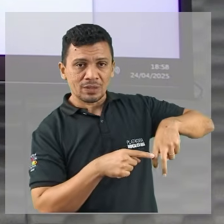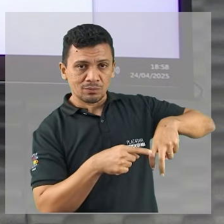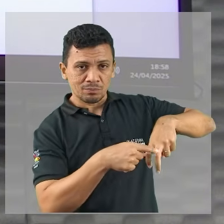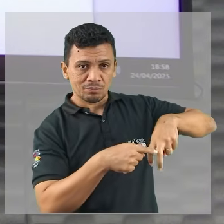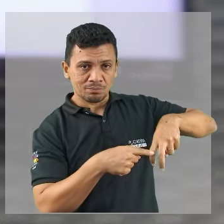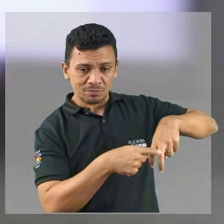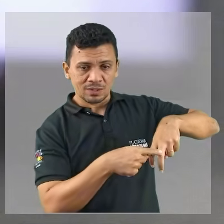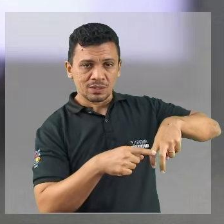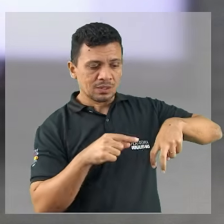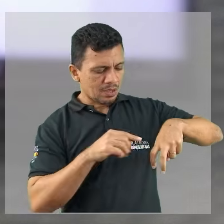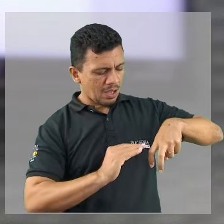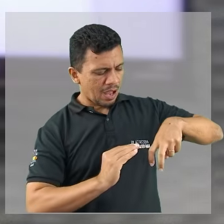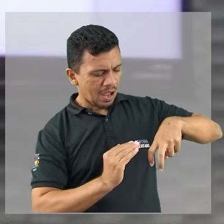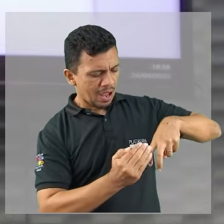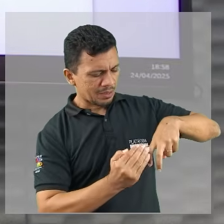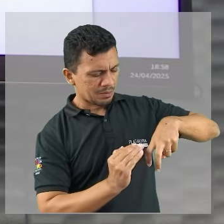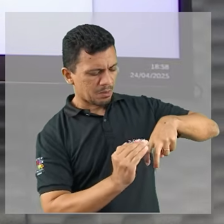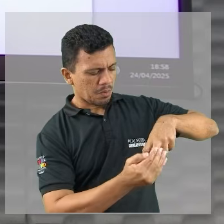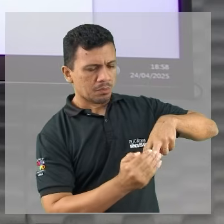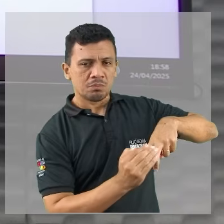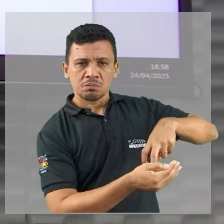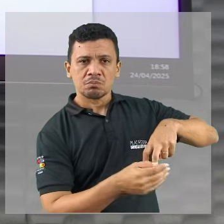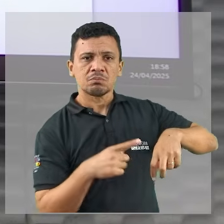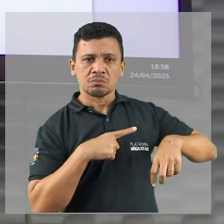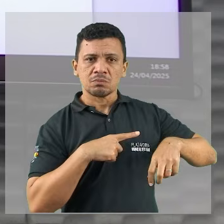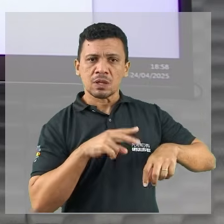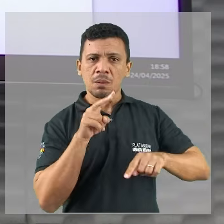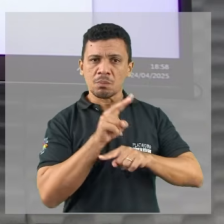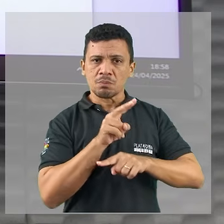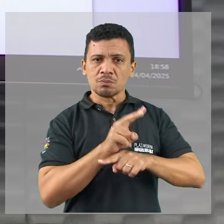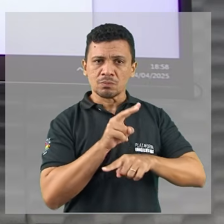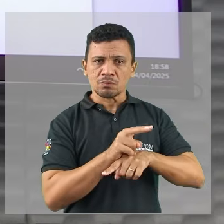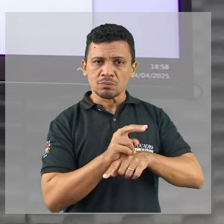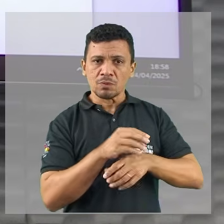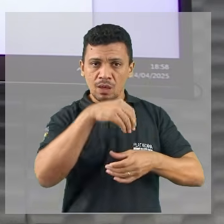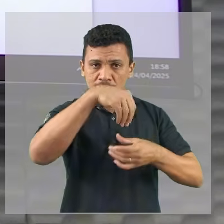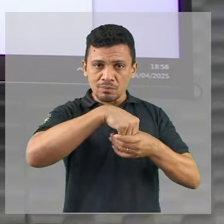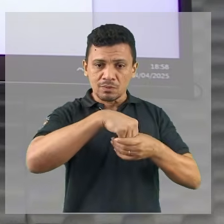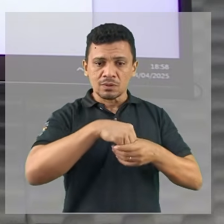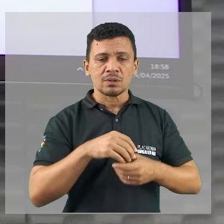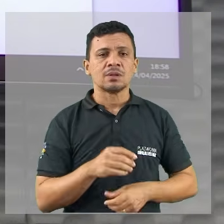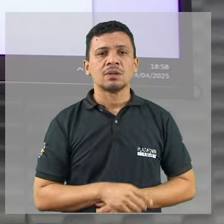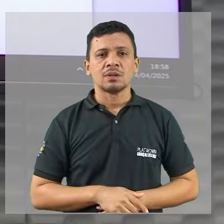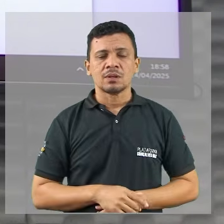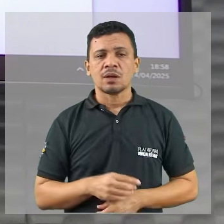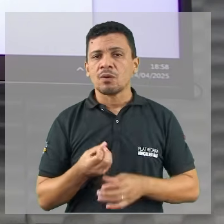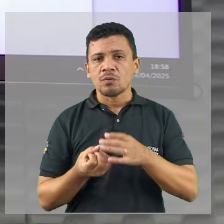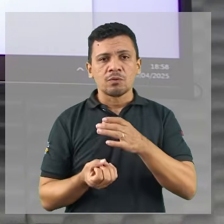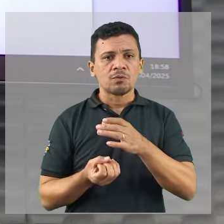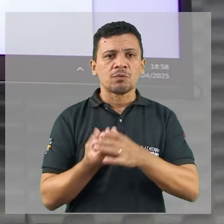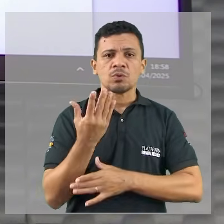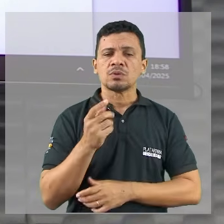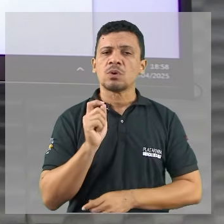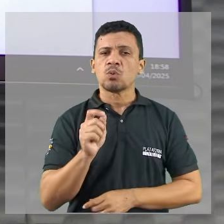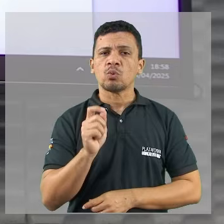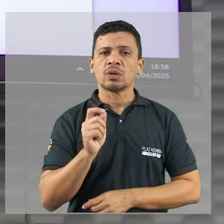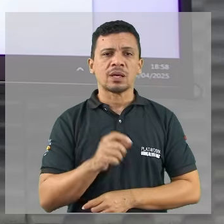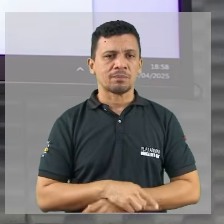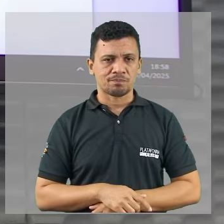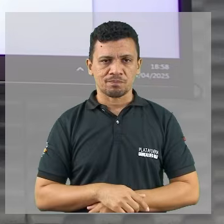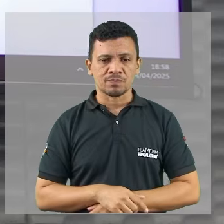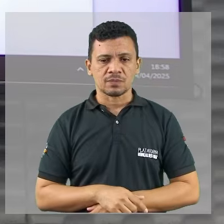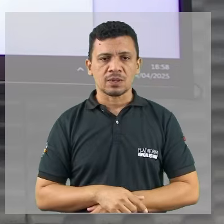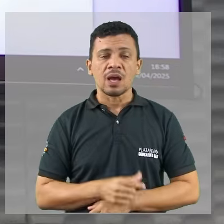cápsula que circunda todo o joelho. Dentro dessa cápsula é produzido um líquido, tá? Que